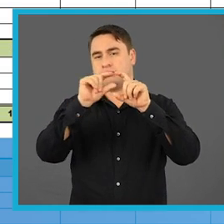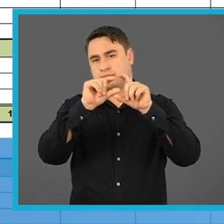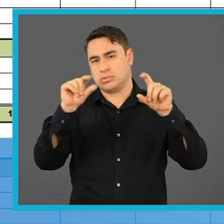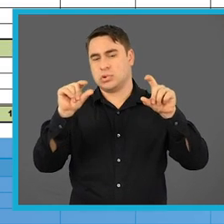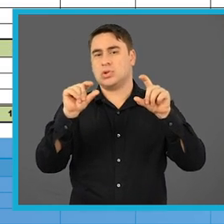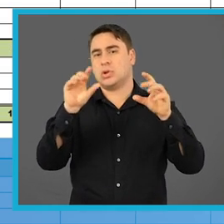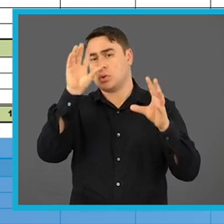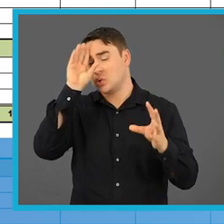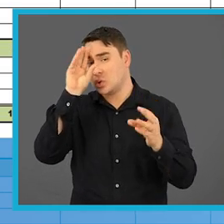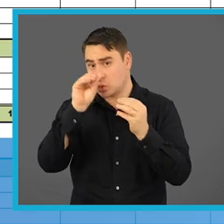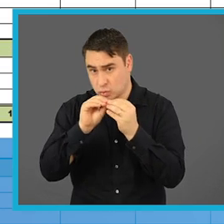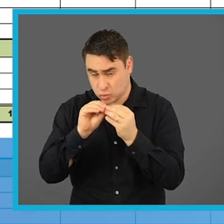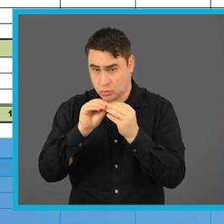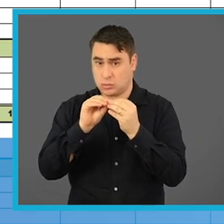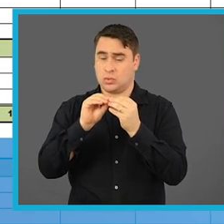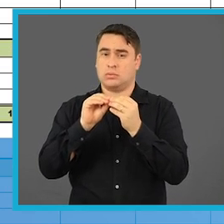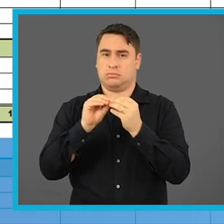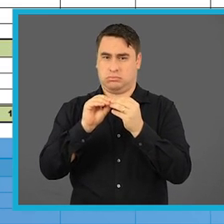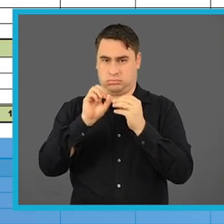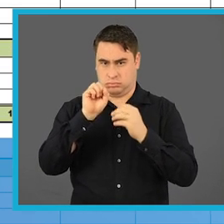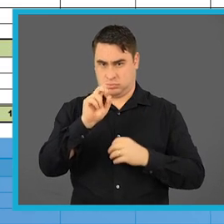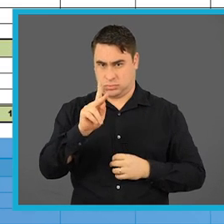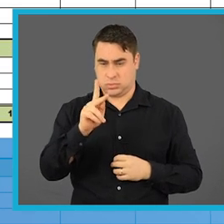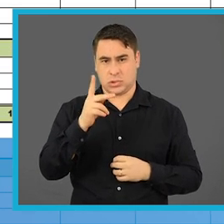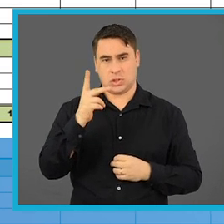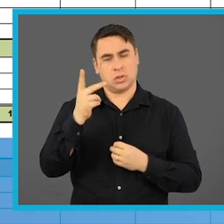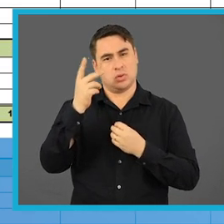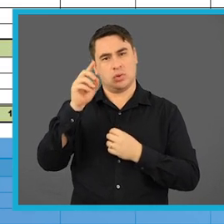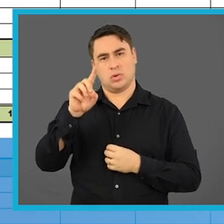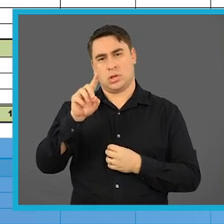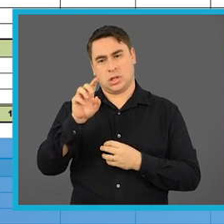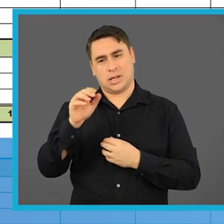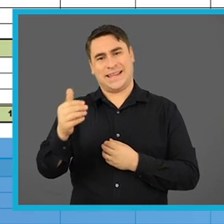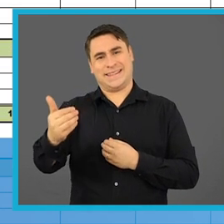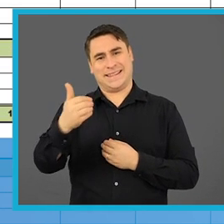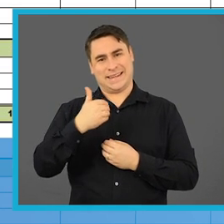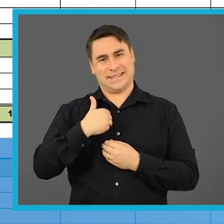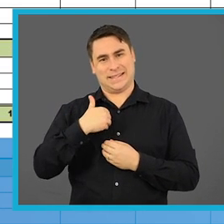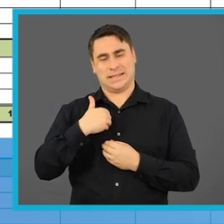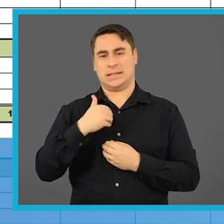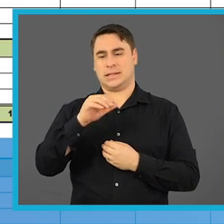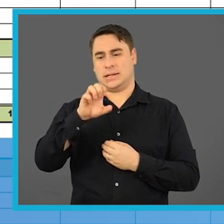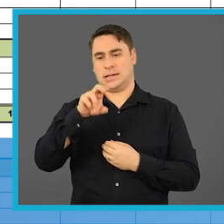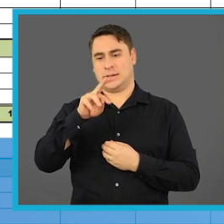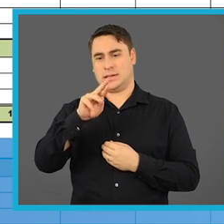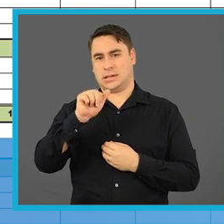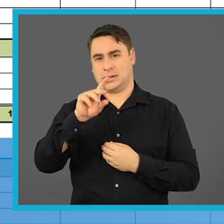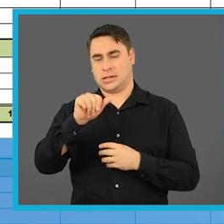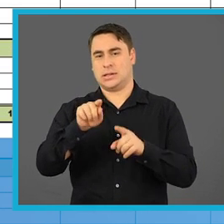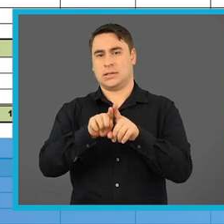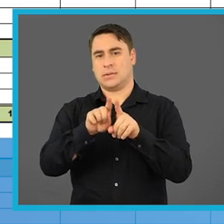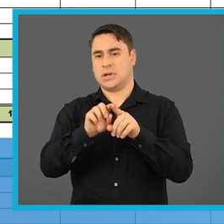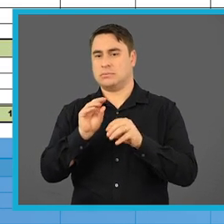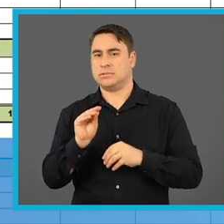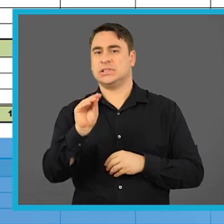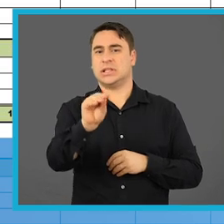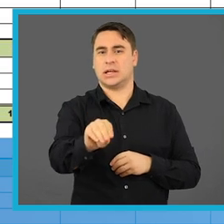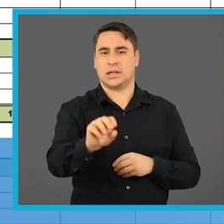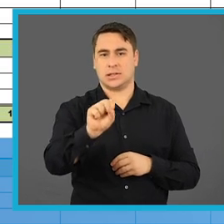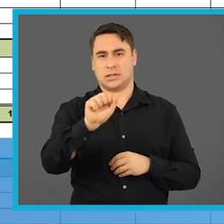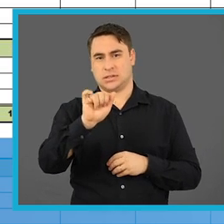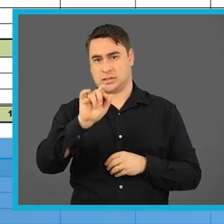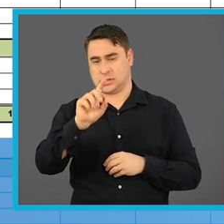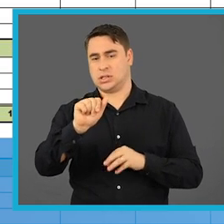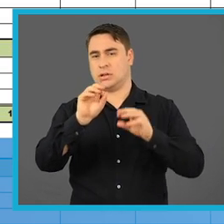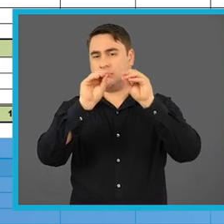das entradas e saídas do dia. Então, toda vez que você digitar uma informação, ela vai alimentando estas